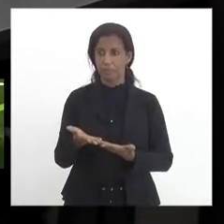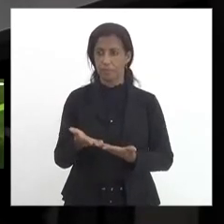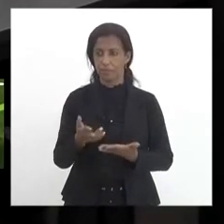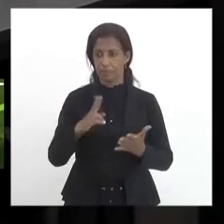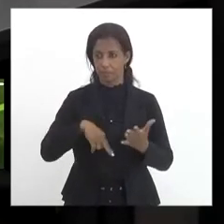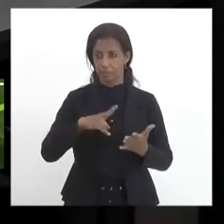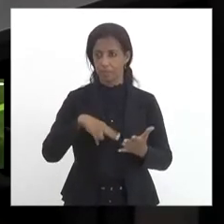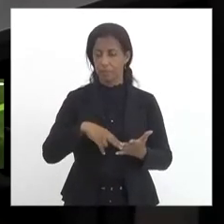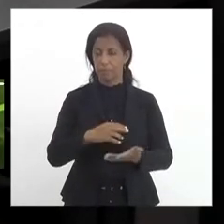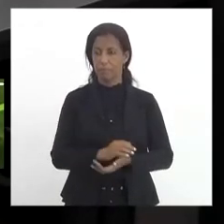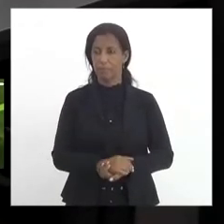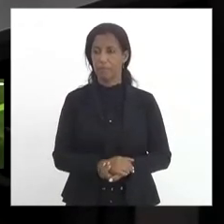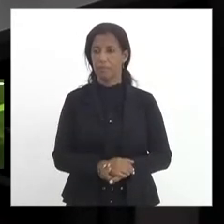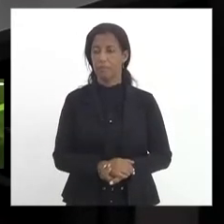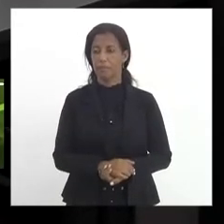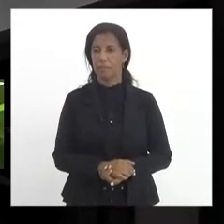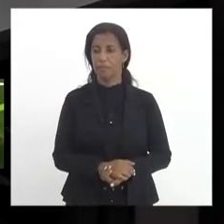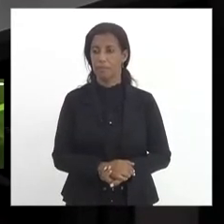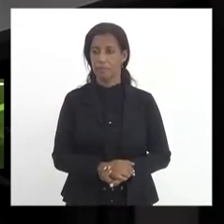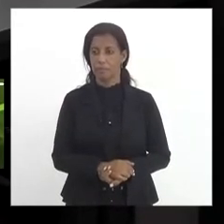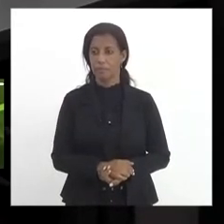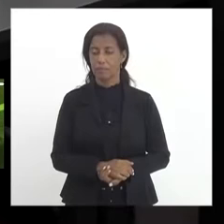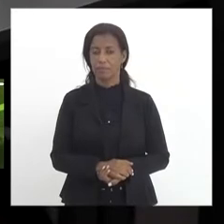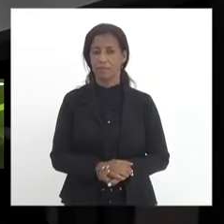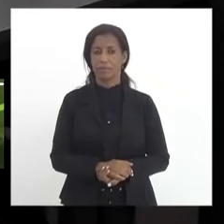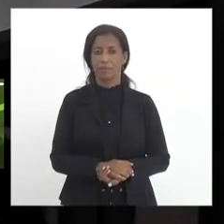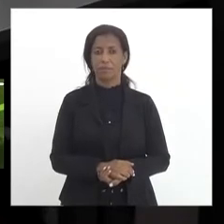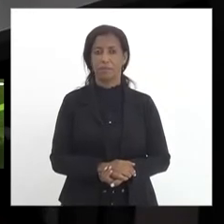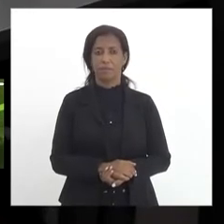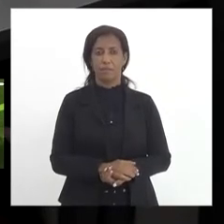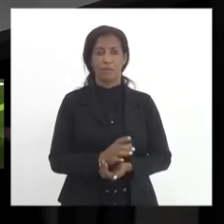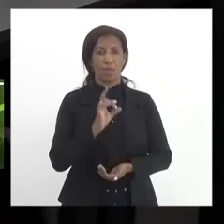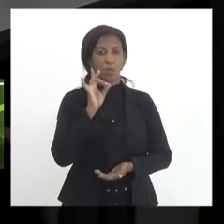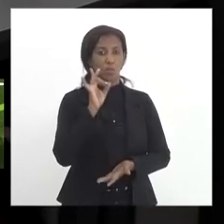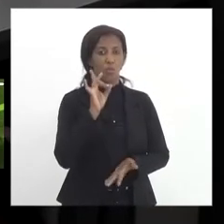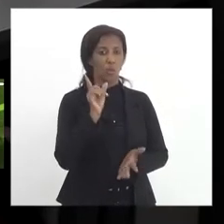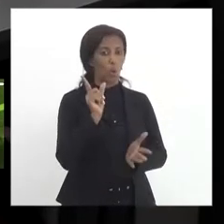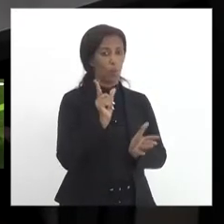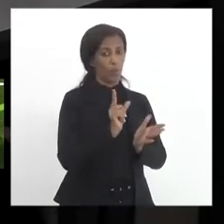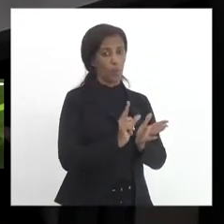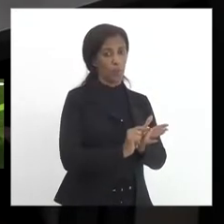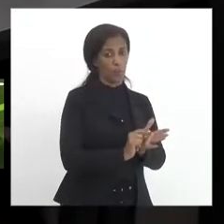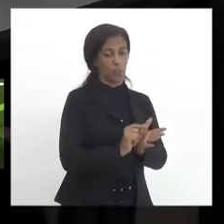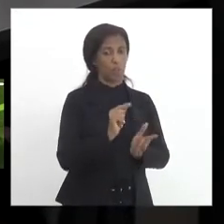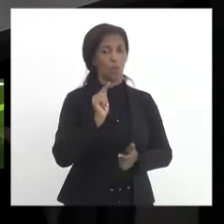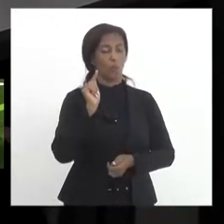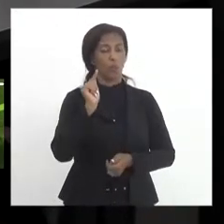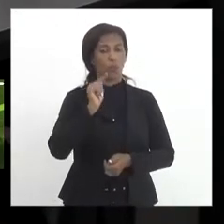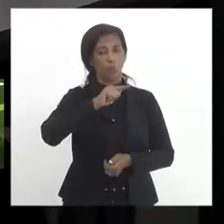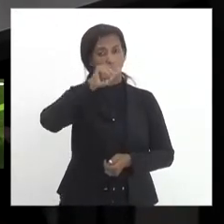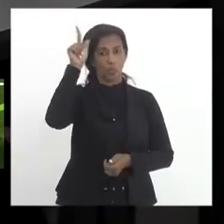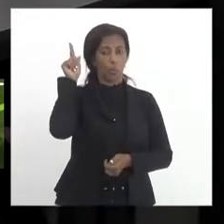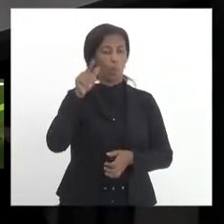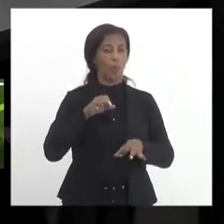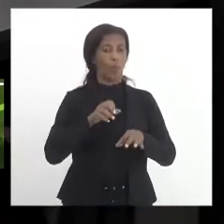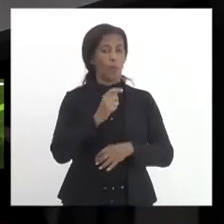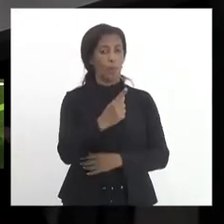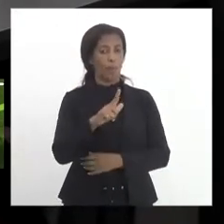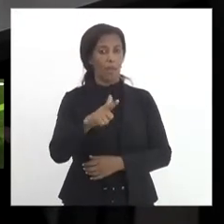avaliar? Na verdade, é o seguinte, eu queria fazer uma ponderação aqui ao deputado Luiz Paulo, que o projeto